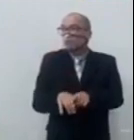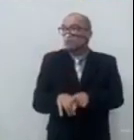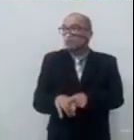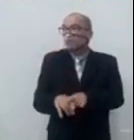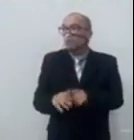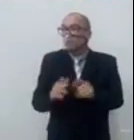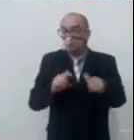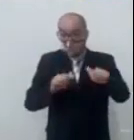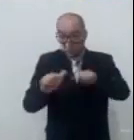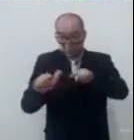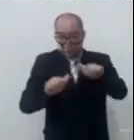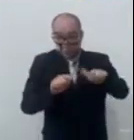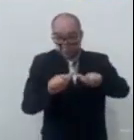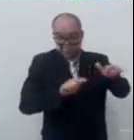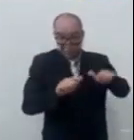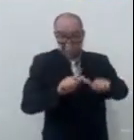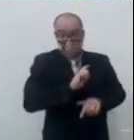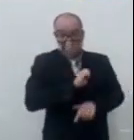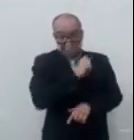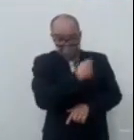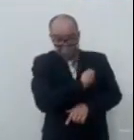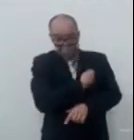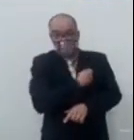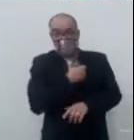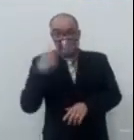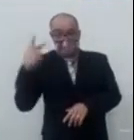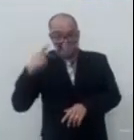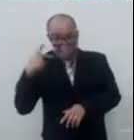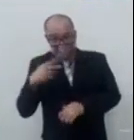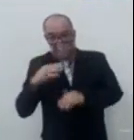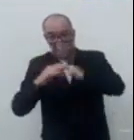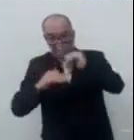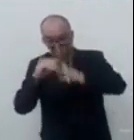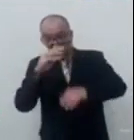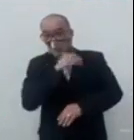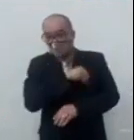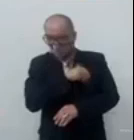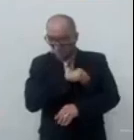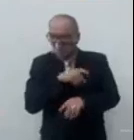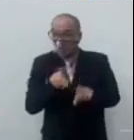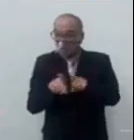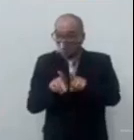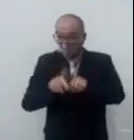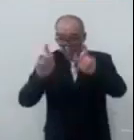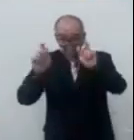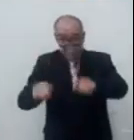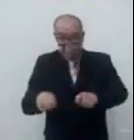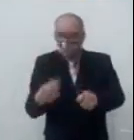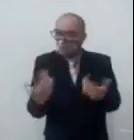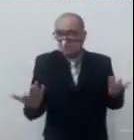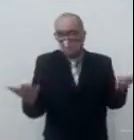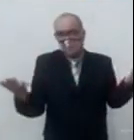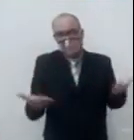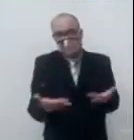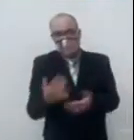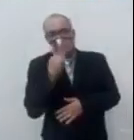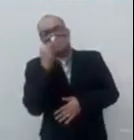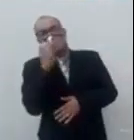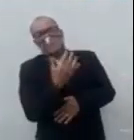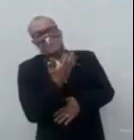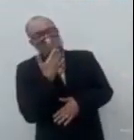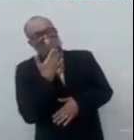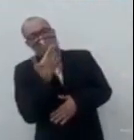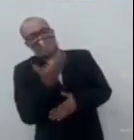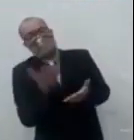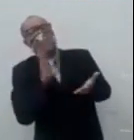o trabalho é que dignifica o homem. E o seu salário, ele trabalha porque precisa. Agora nós vemos